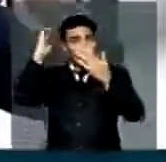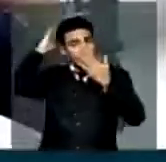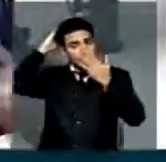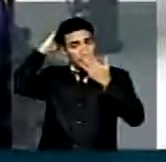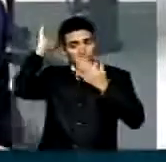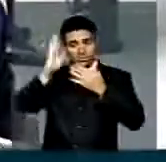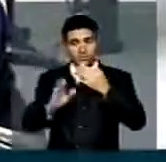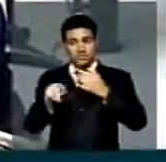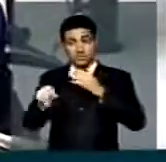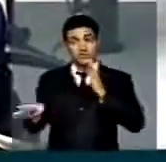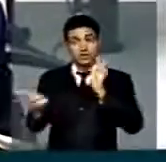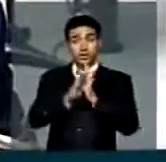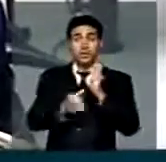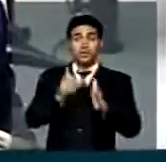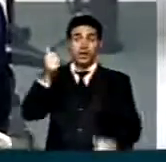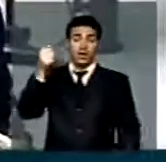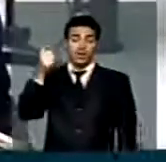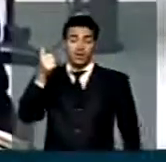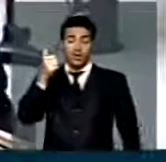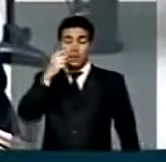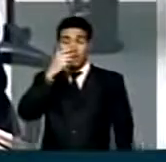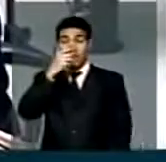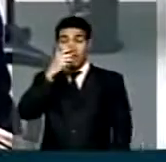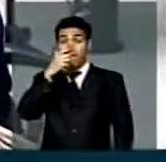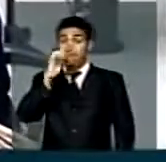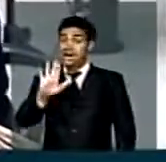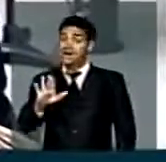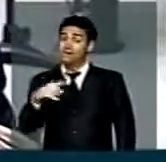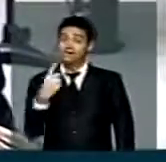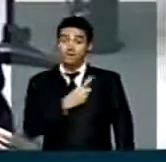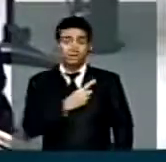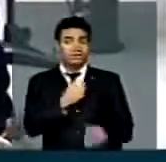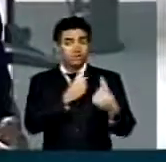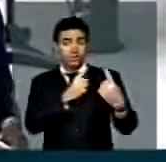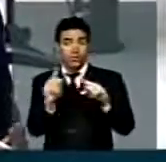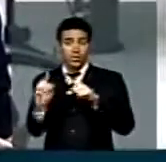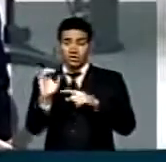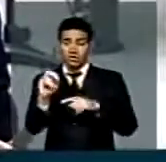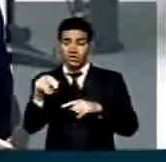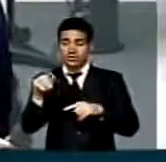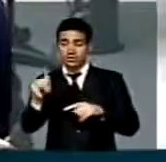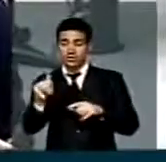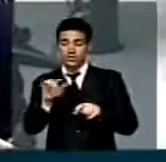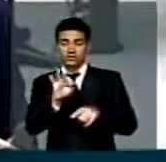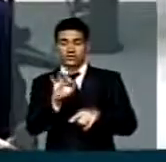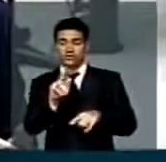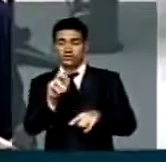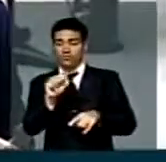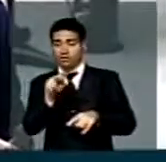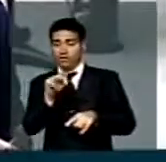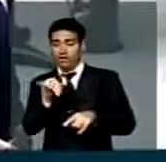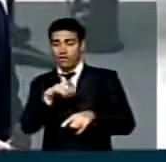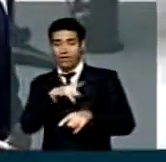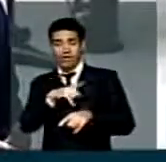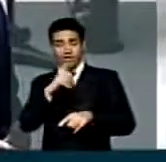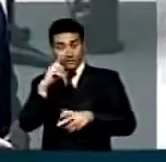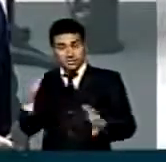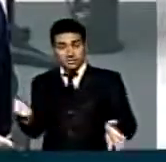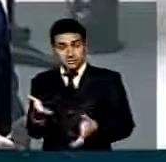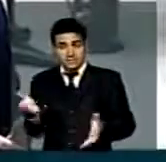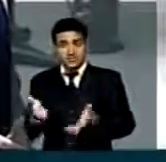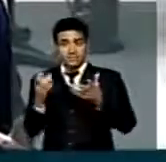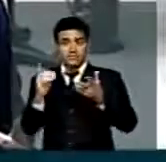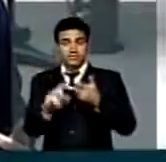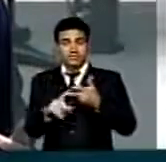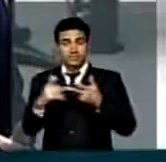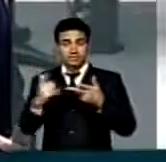que eles vieram antes do que nós. Mas nós temos contra as ONGs e a FUNAI, que vem incentivar a